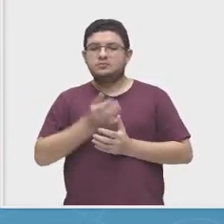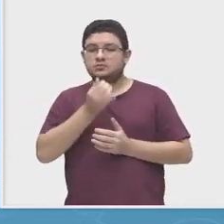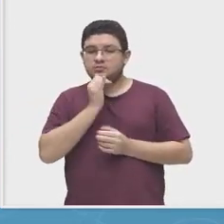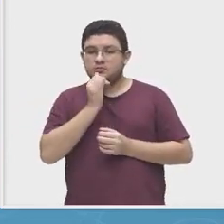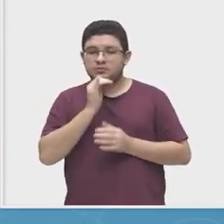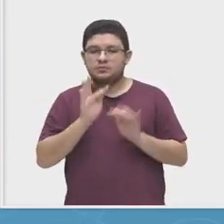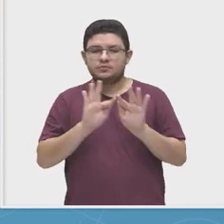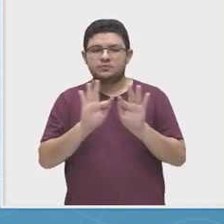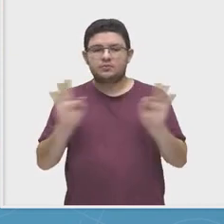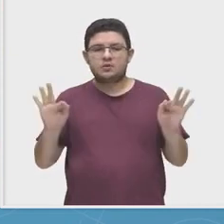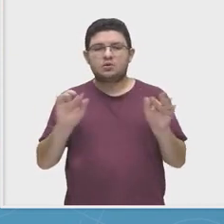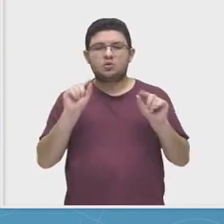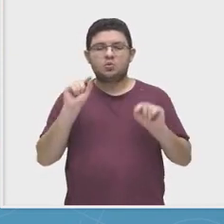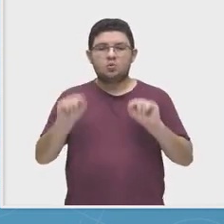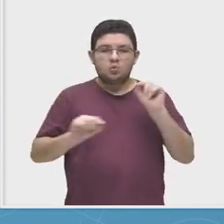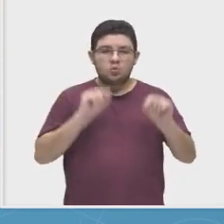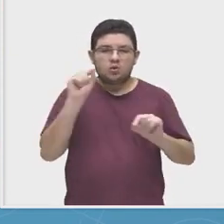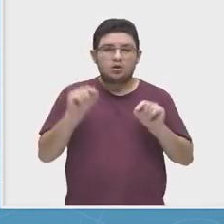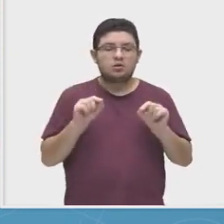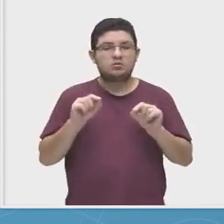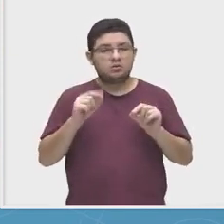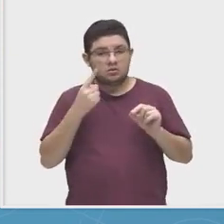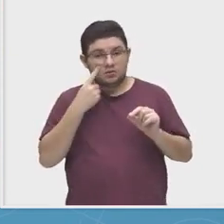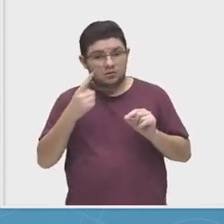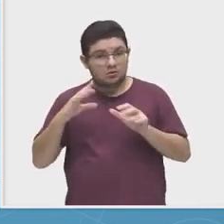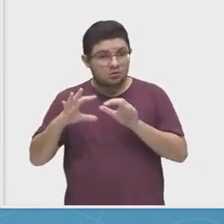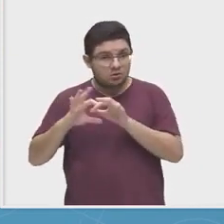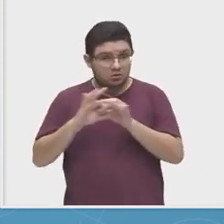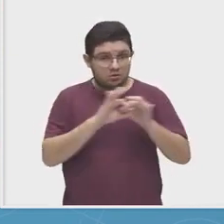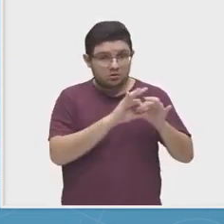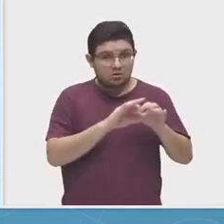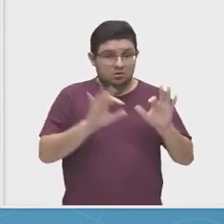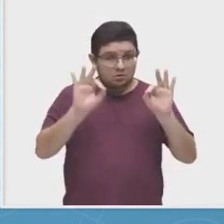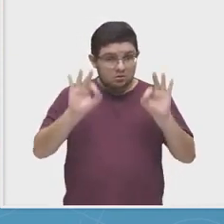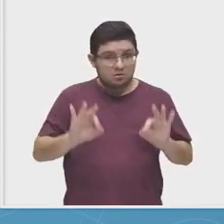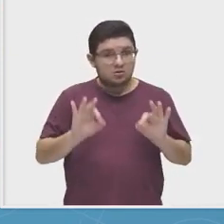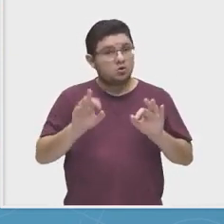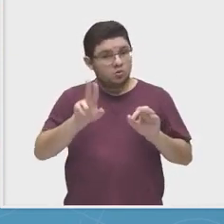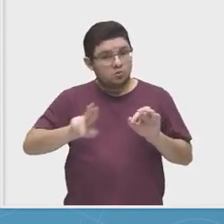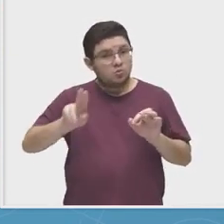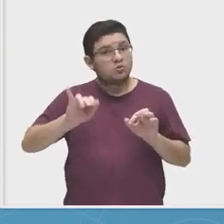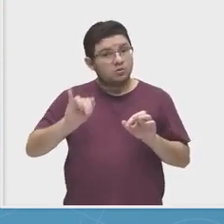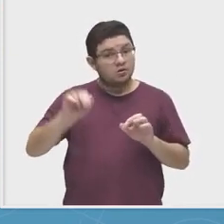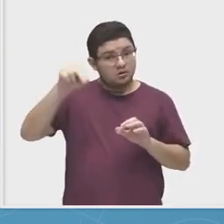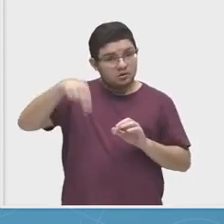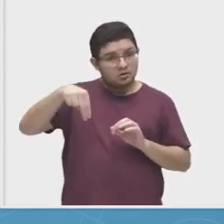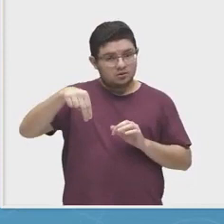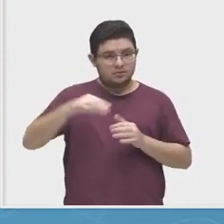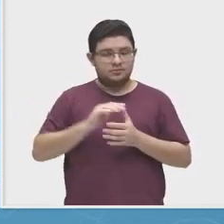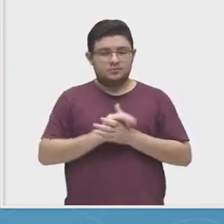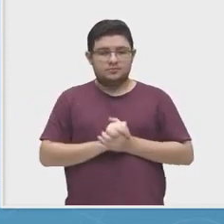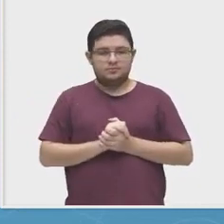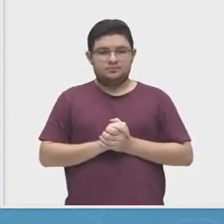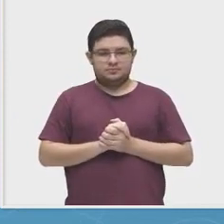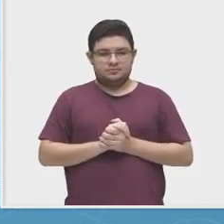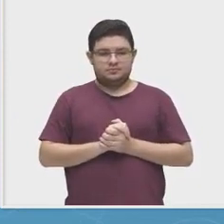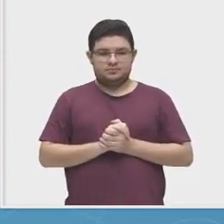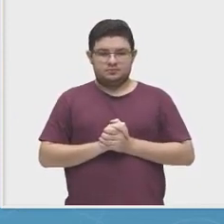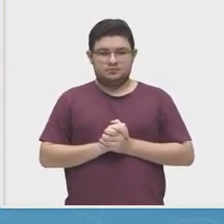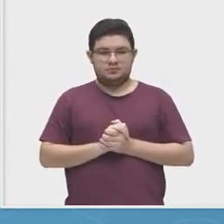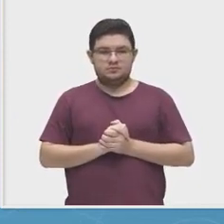frases, é importante observar as situações de uso da preposição. Tá certo? Vamos ver a segunda.